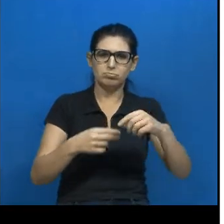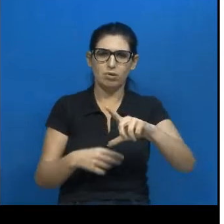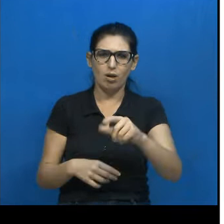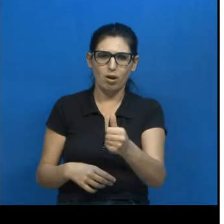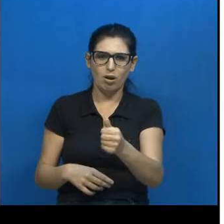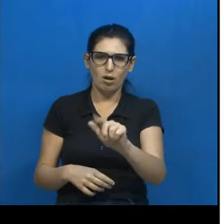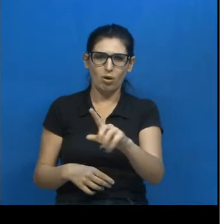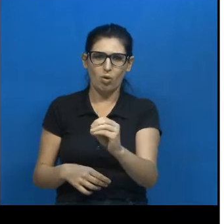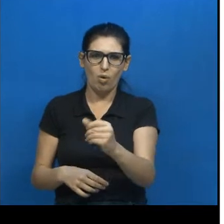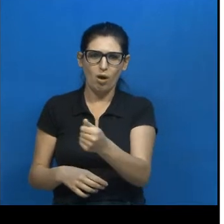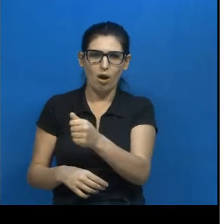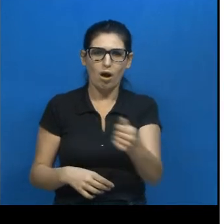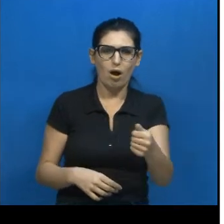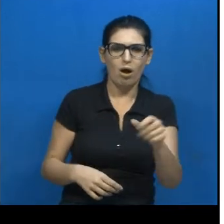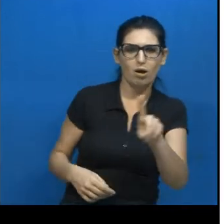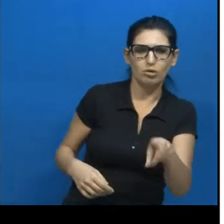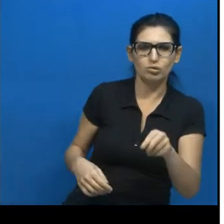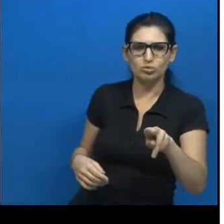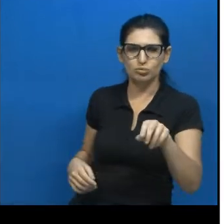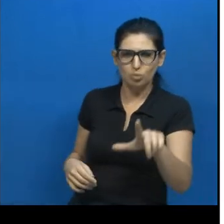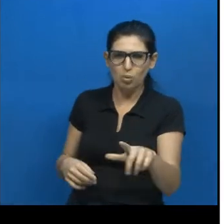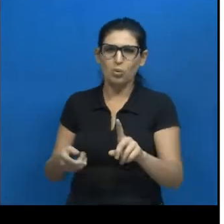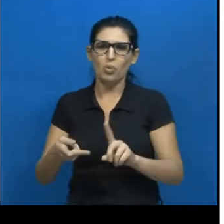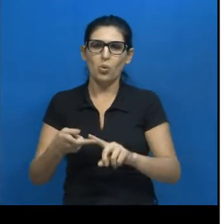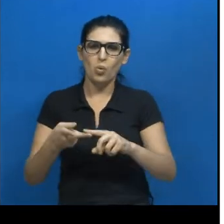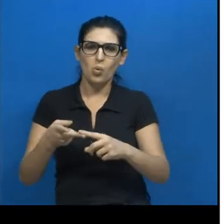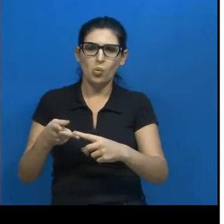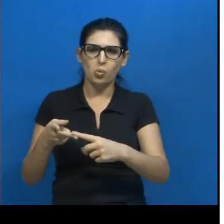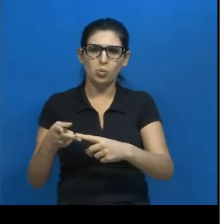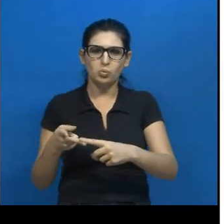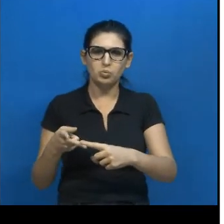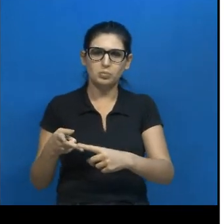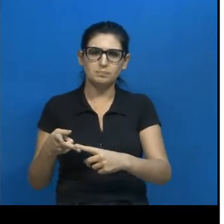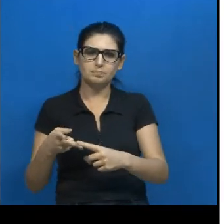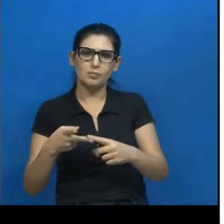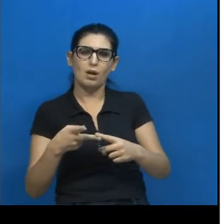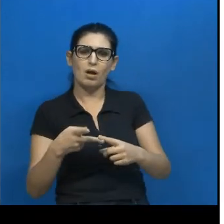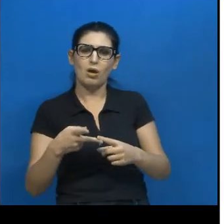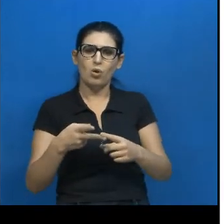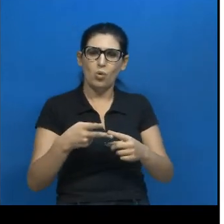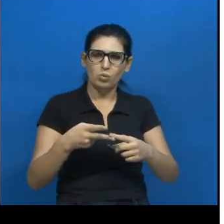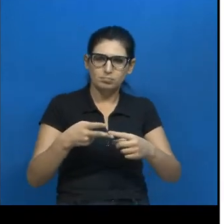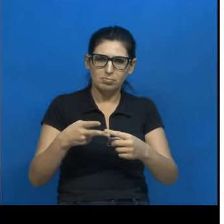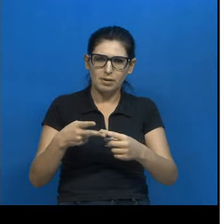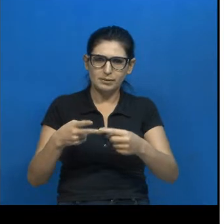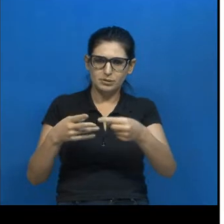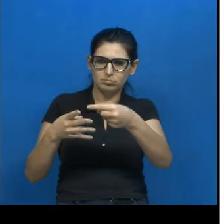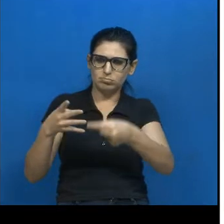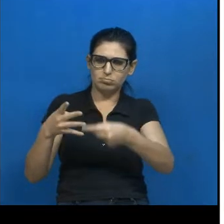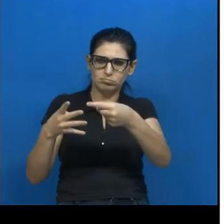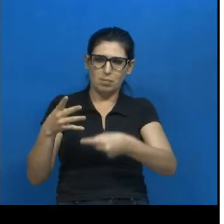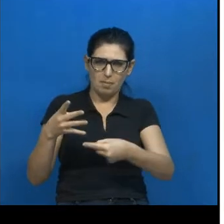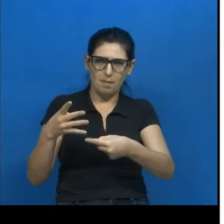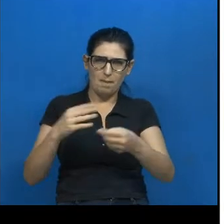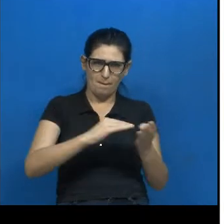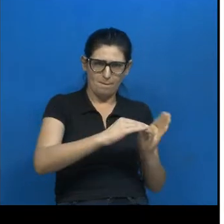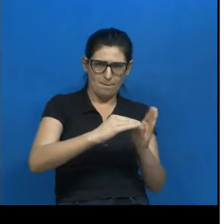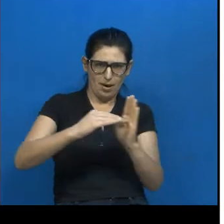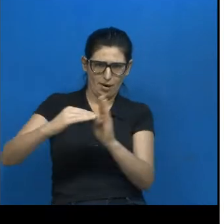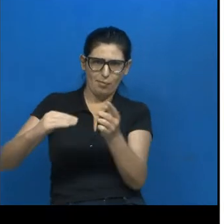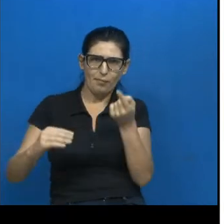que a gente já tem a linha do Parque Meia Lua hoje, que já passa pelo Parque dos Sinos. E o que nós olhamos nessa linha, em função